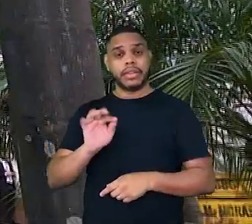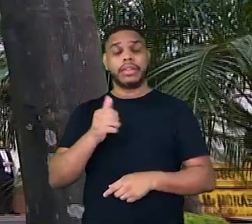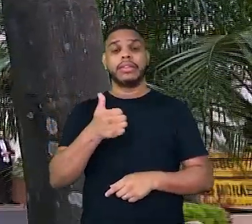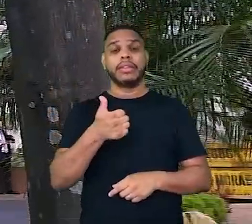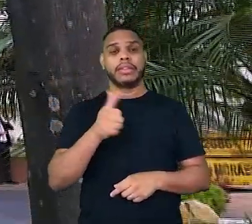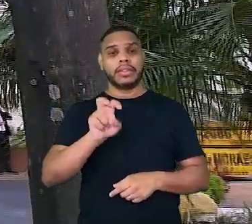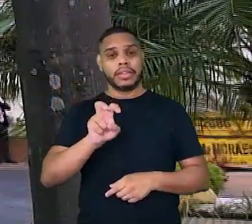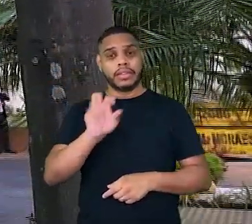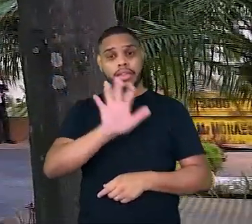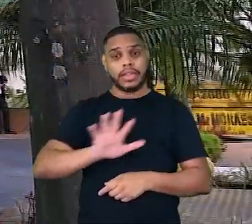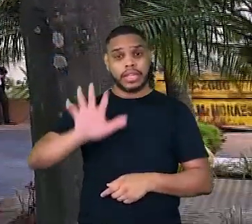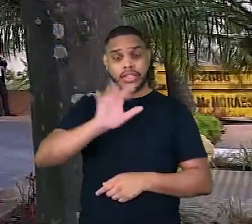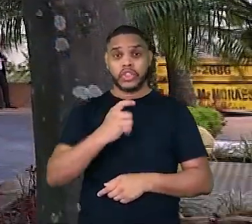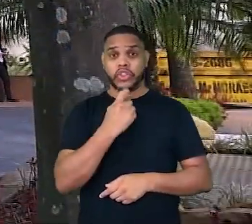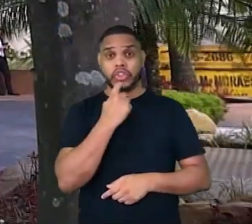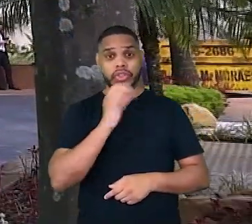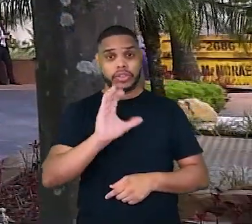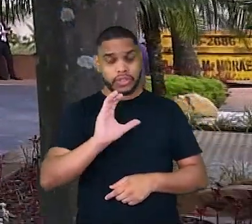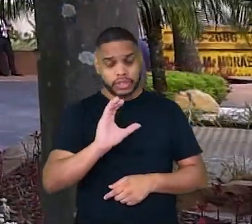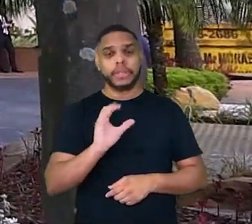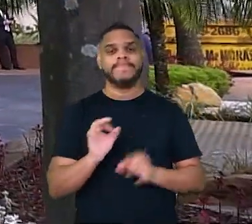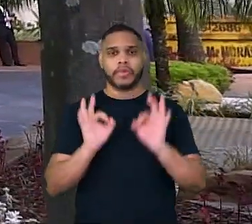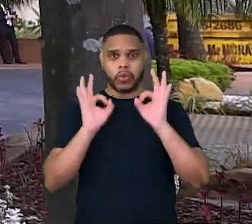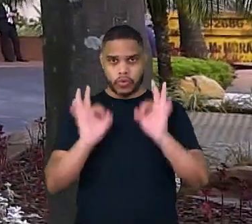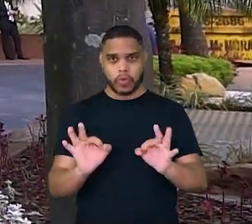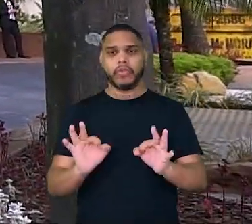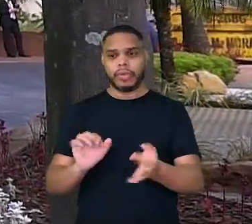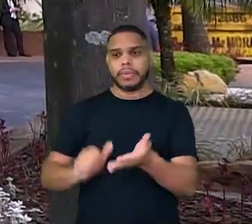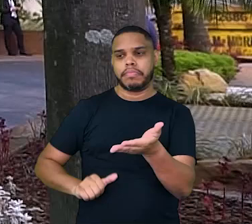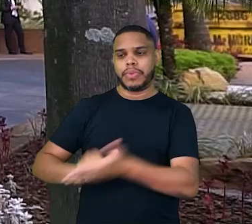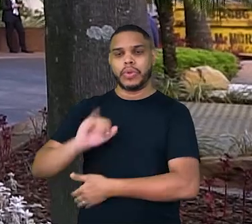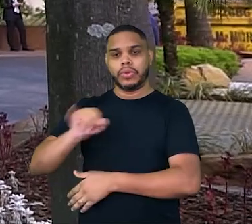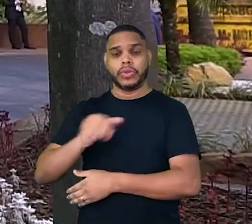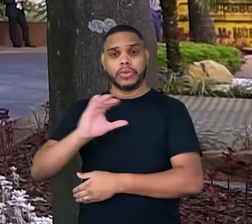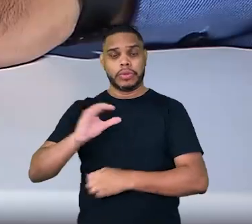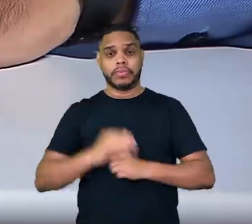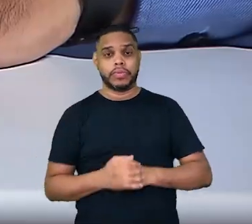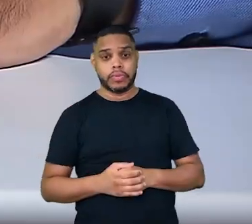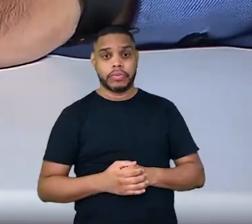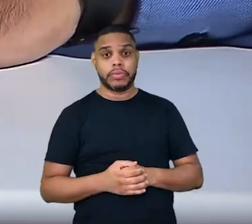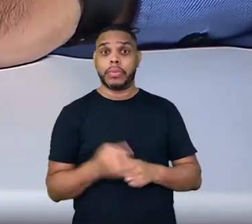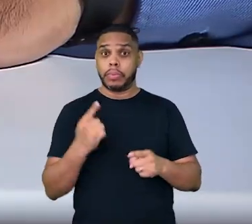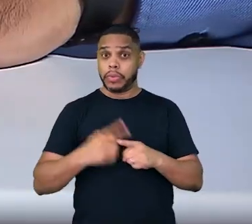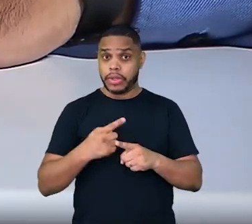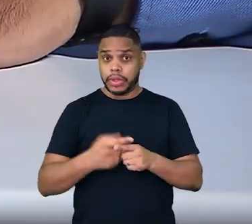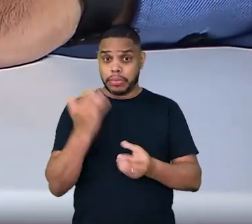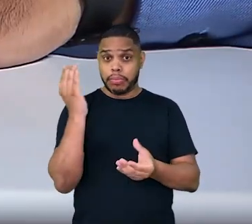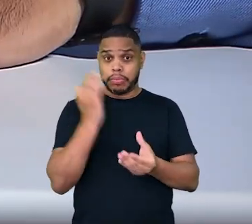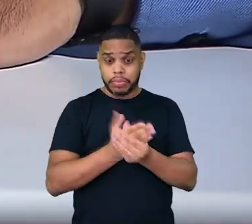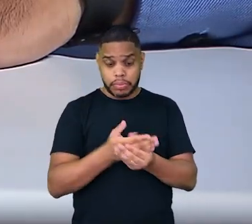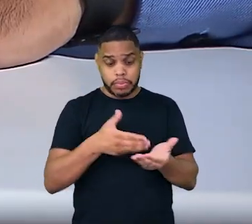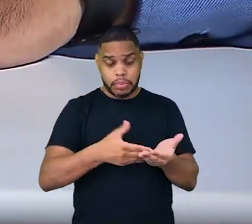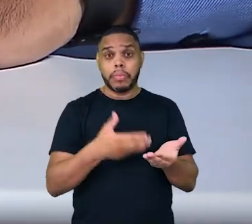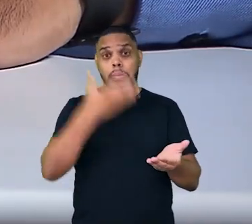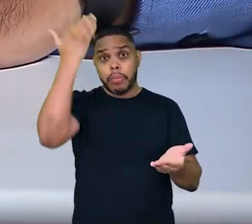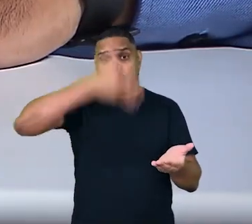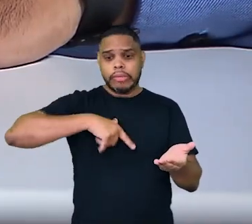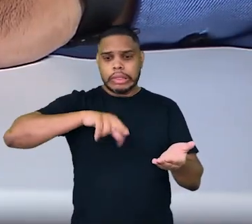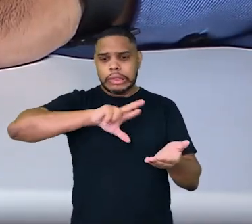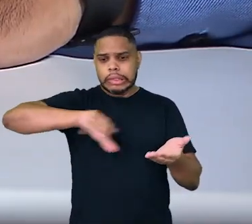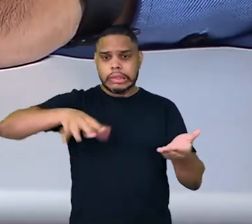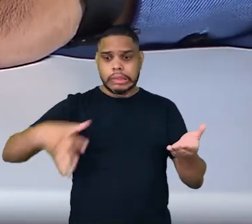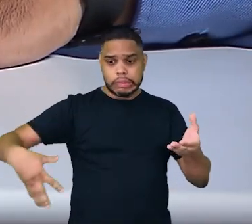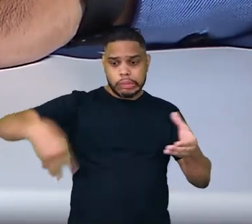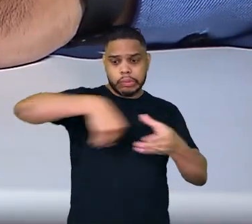da 15ª Região, em Campinas, confirmaram a justa causa. Isso porque, de acordo com as provas incluídas no